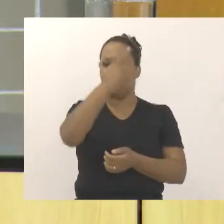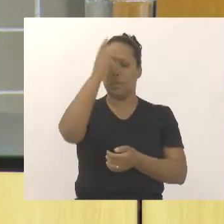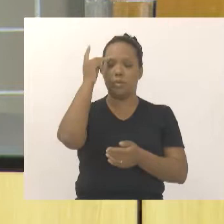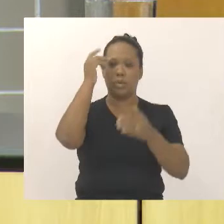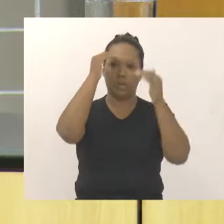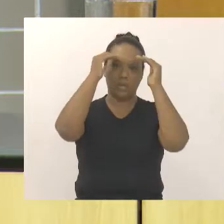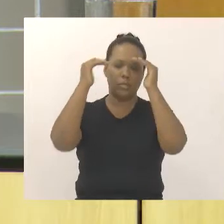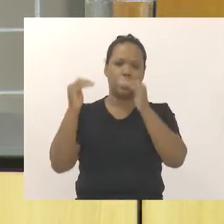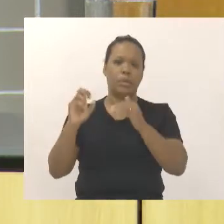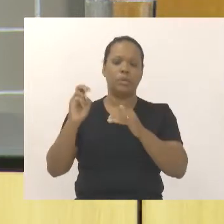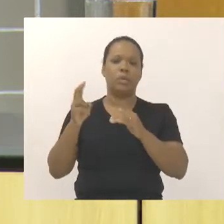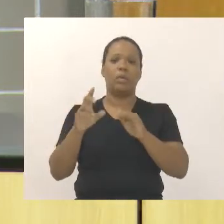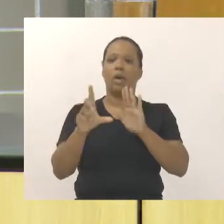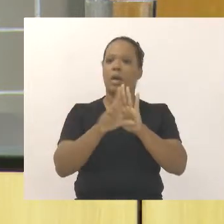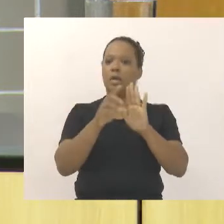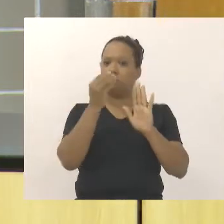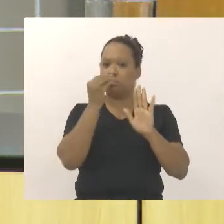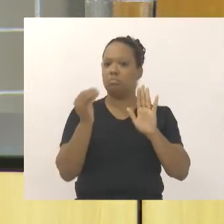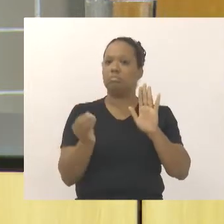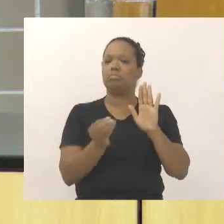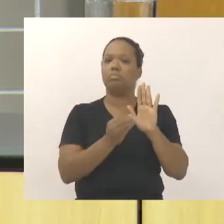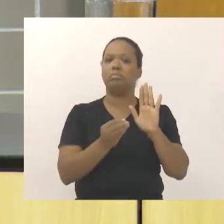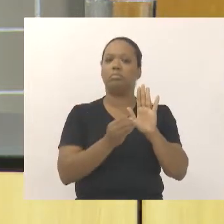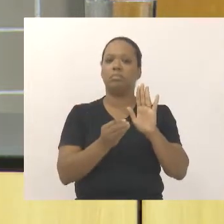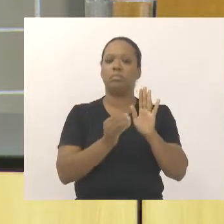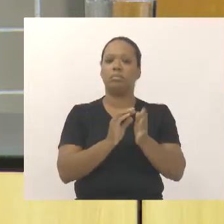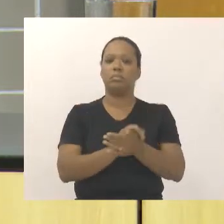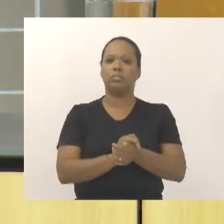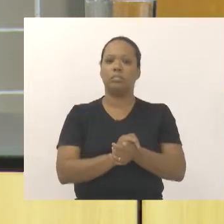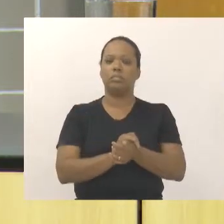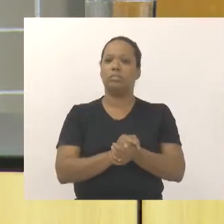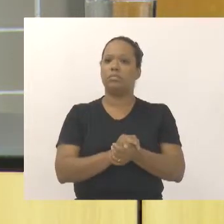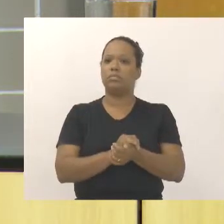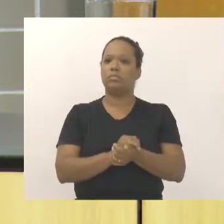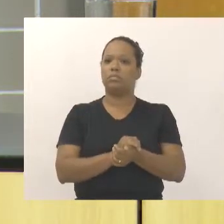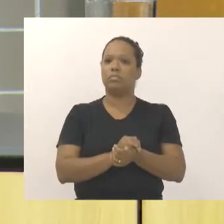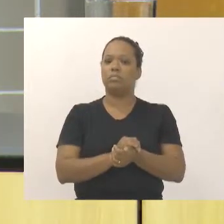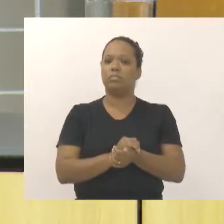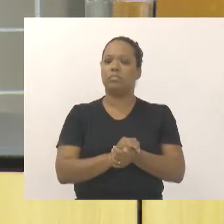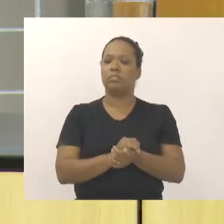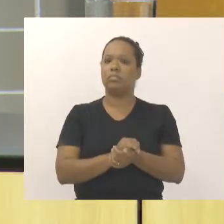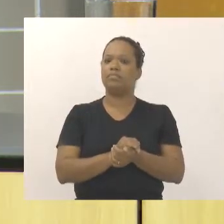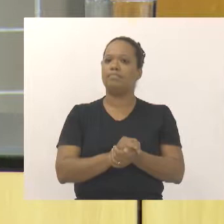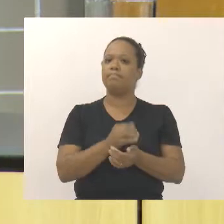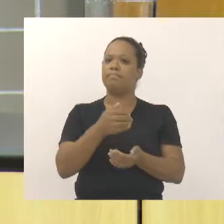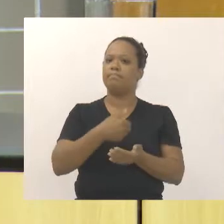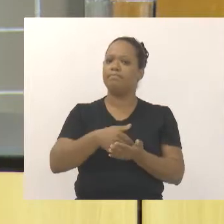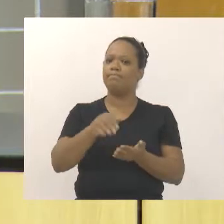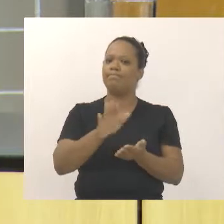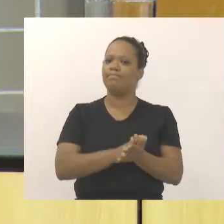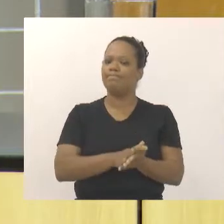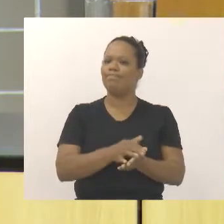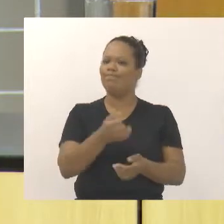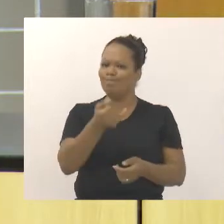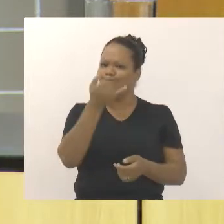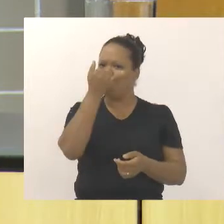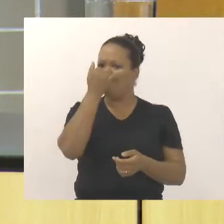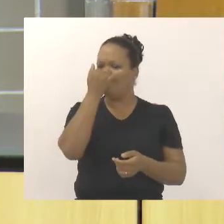e superiores hierárquicos às penalidades administrativas.